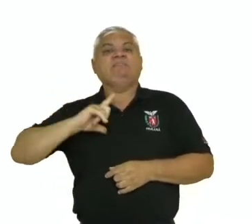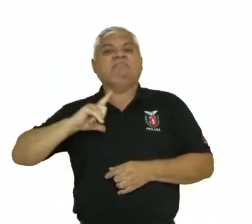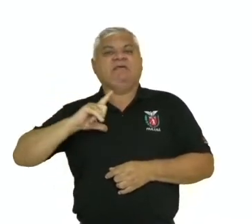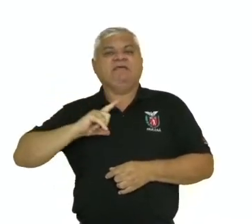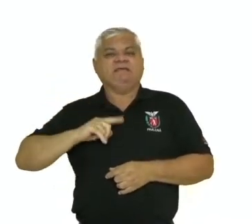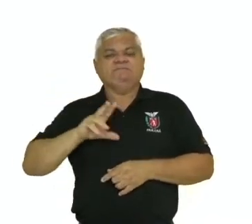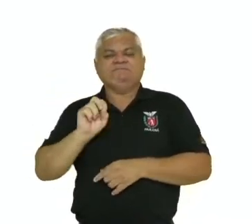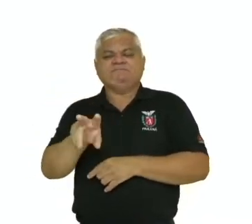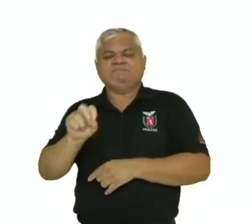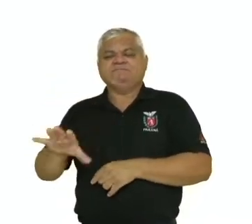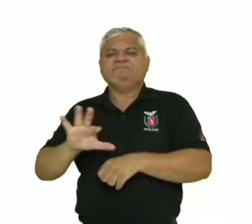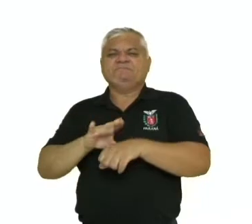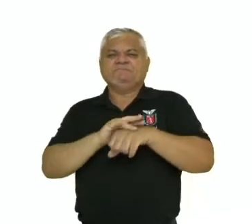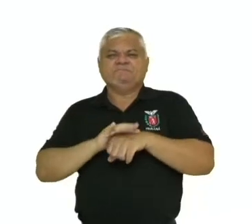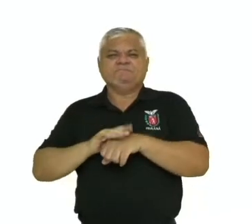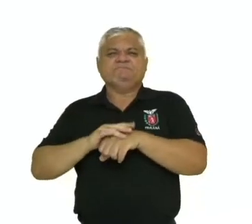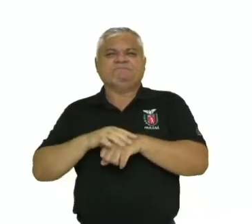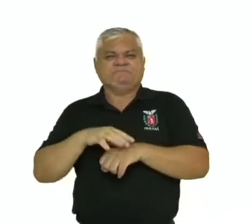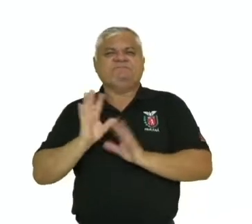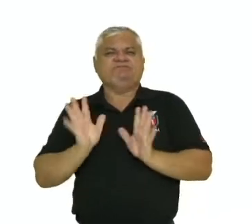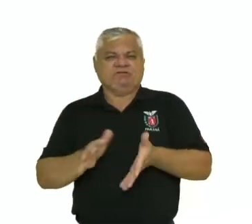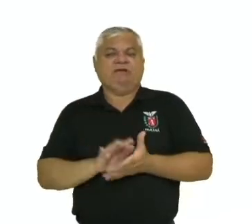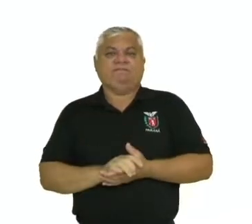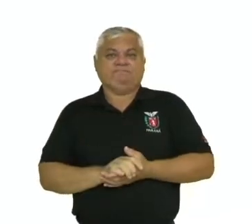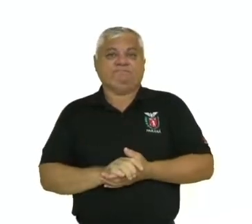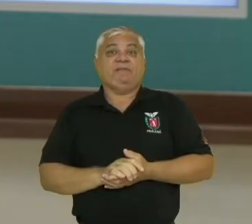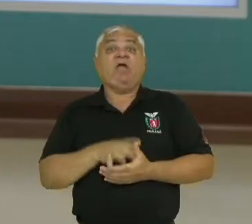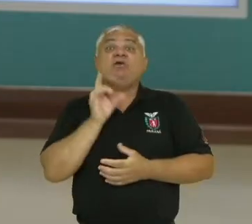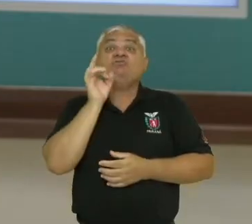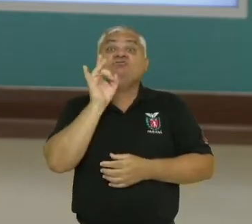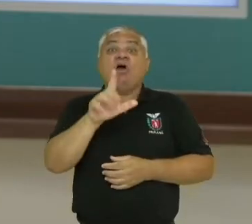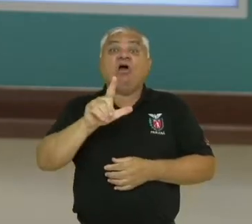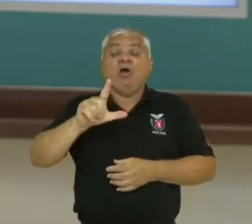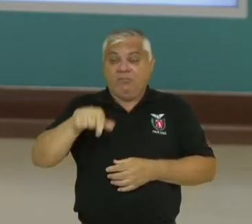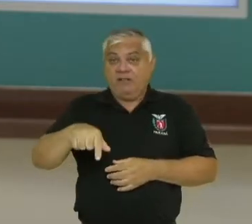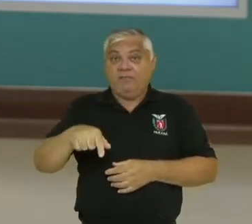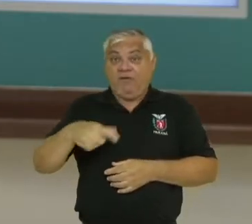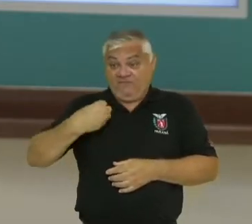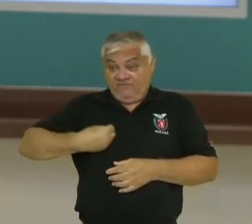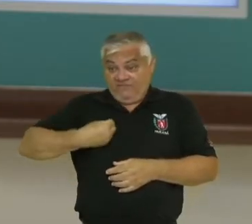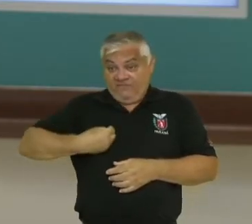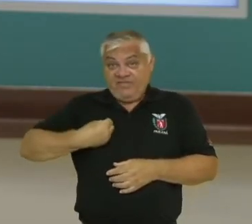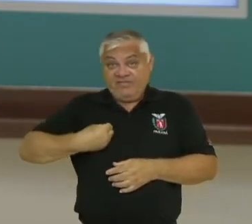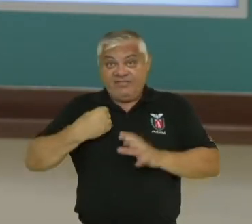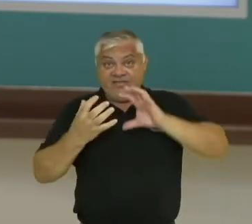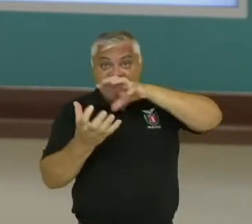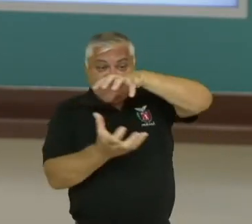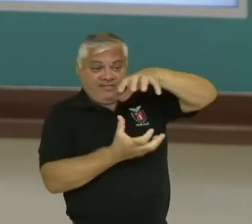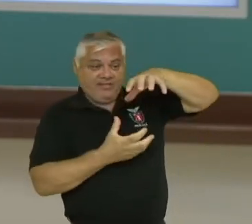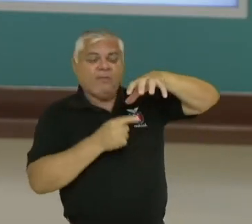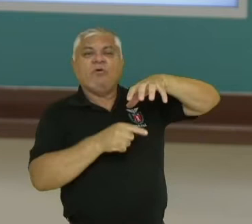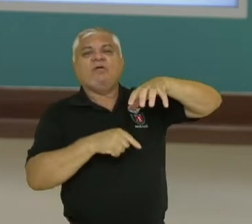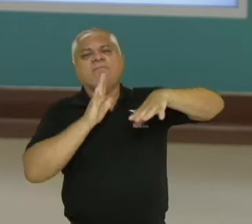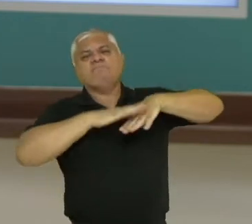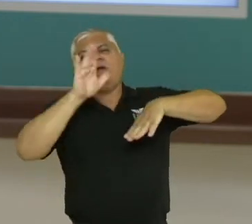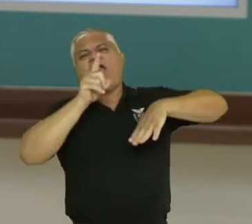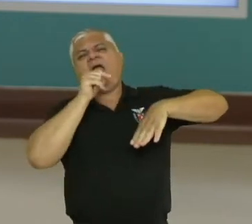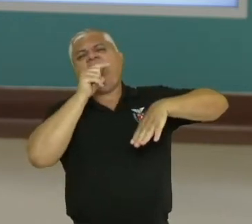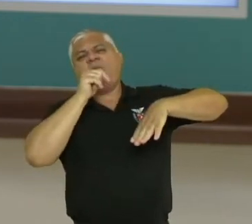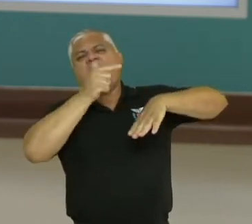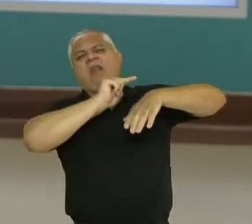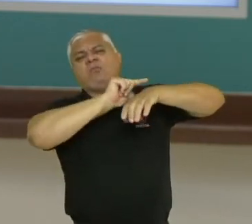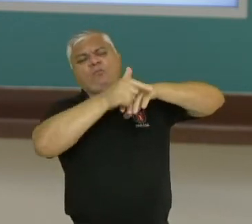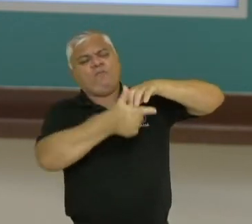doenças que afetam os seres humanos. Nós já falamos que só existe vida no planeta Terra graças à água líquida. Ela é